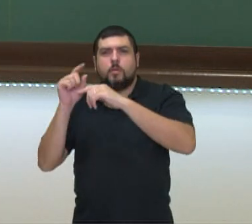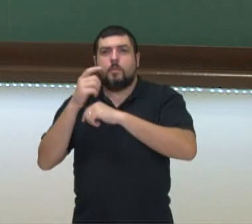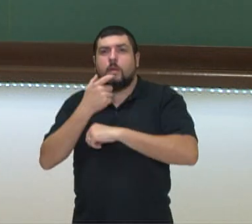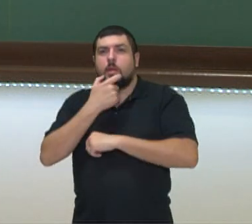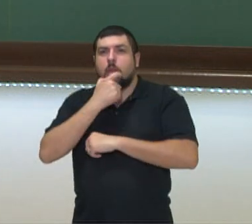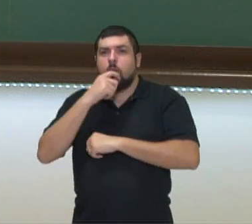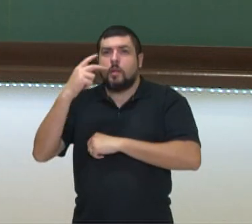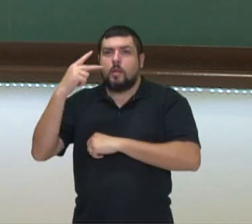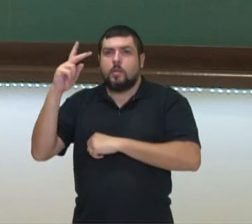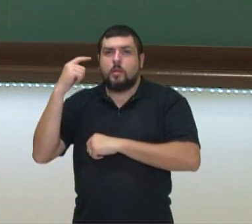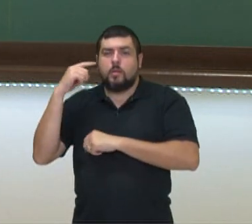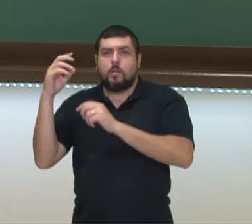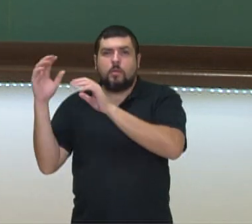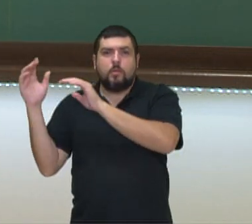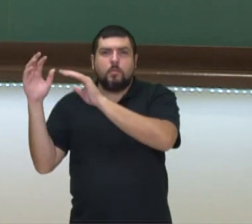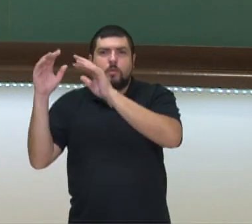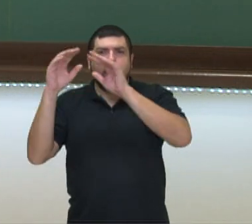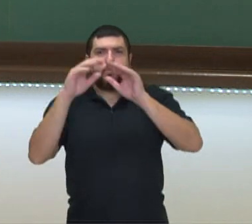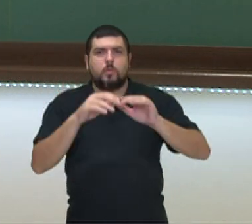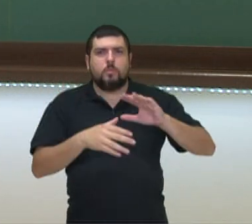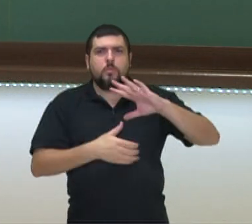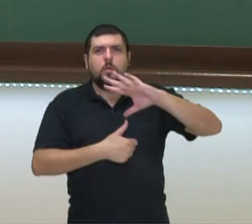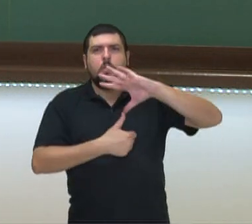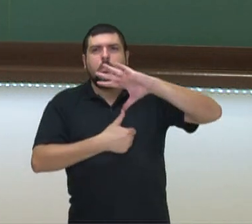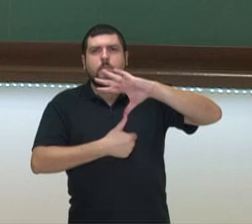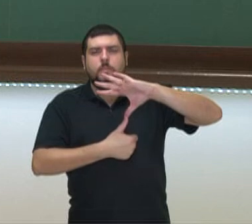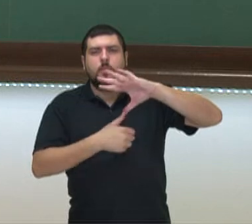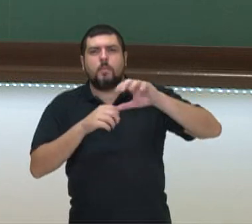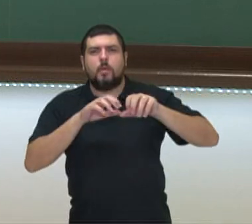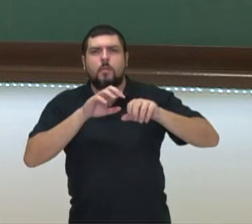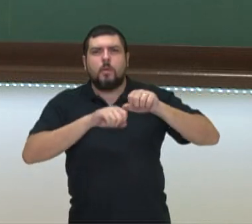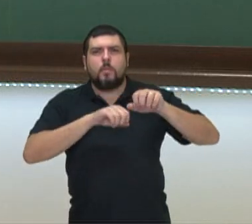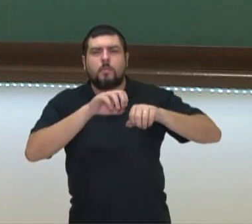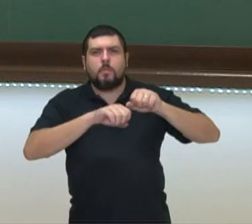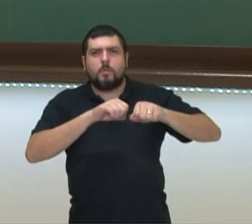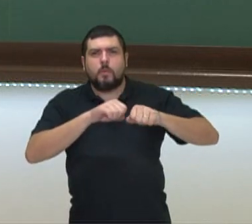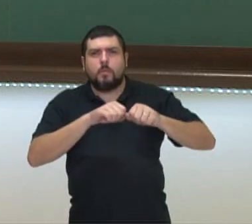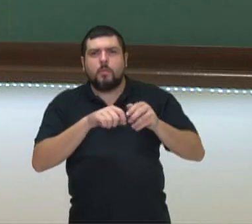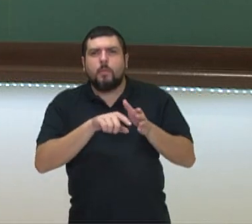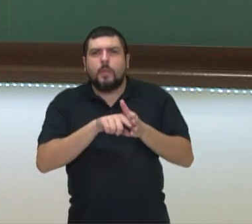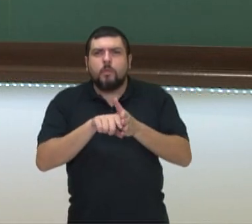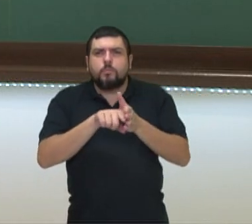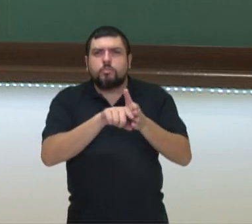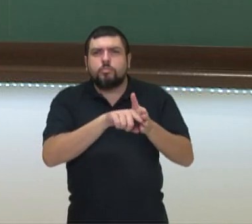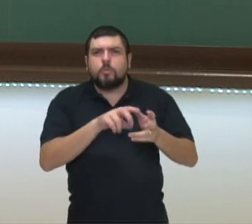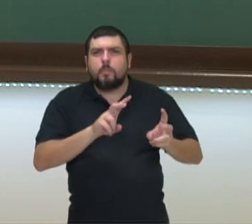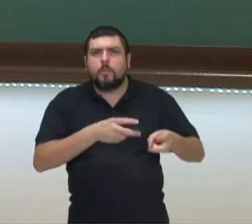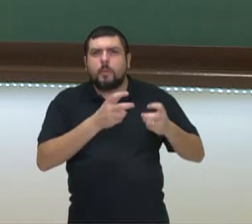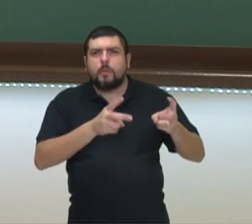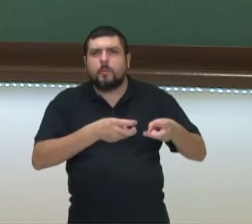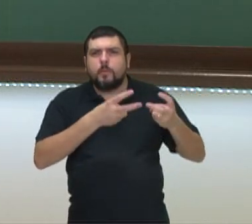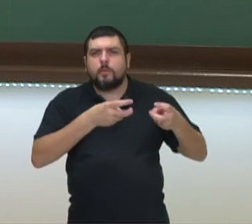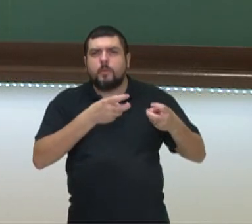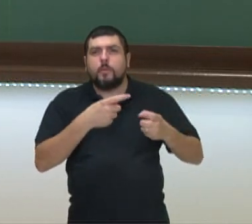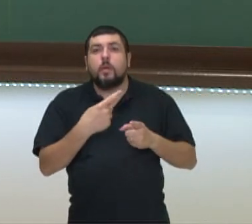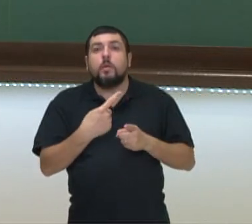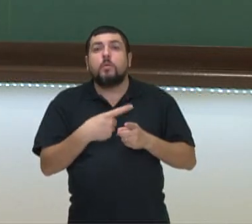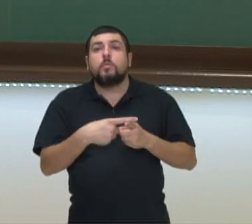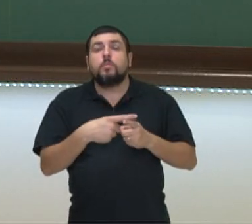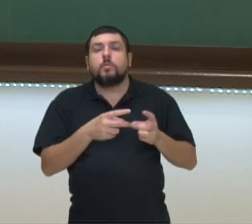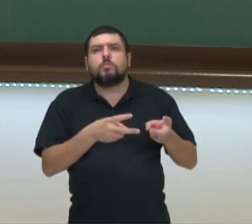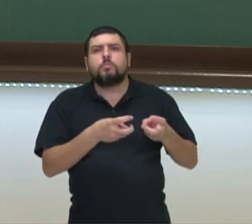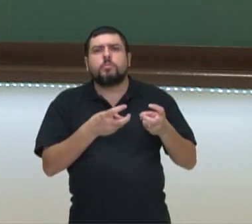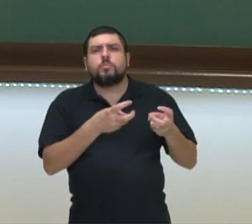de fato, o processo de exploração, colonização da América do Norte, visando o quê? Né? Encontrar